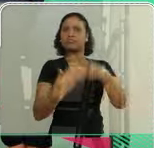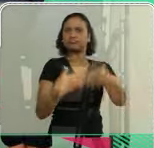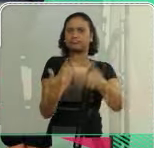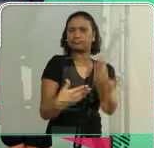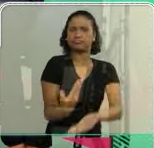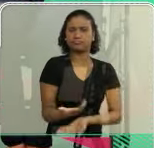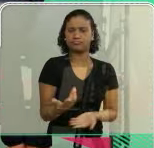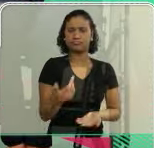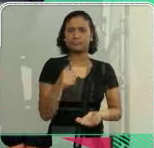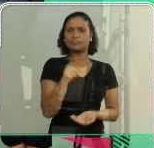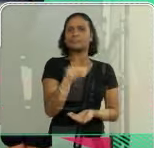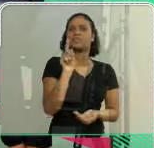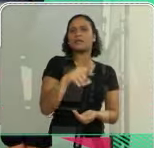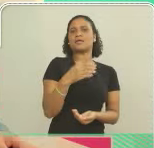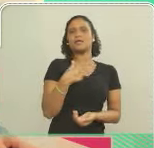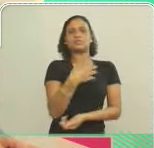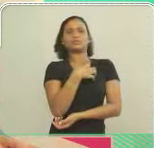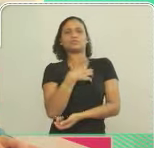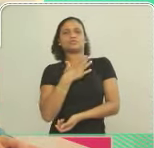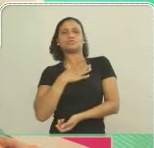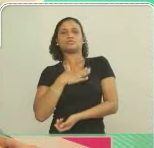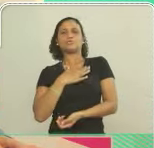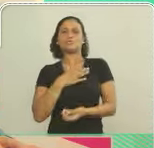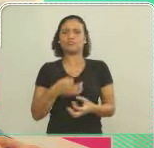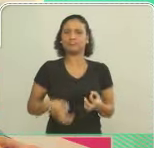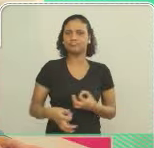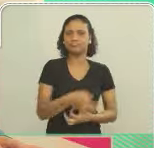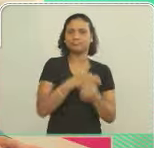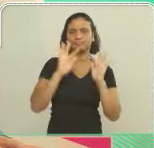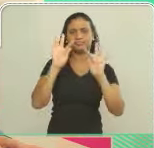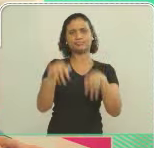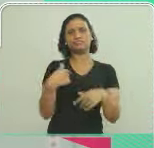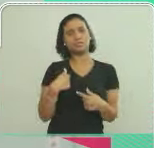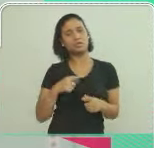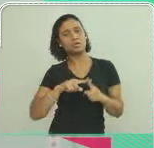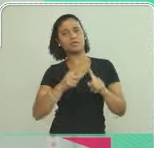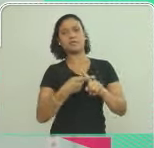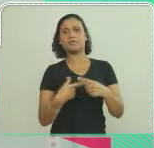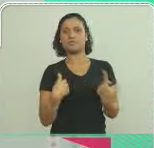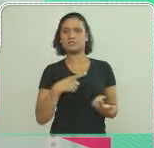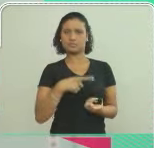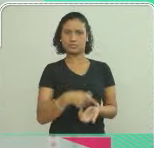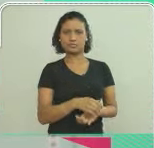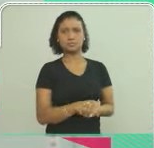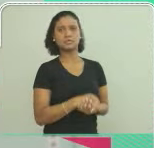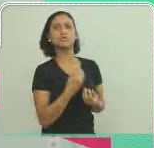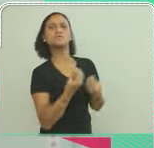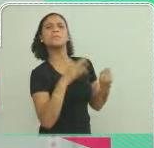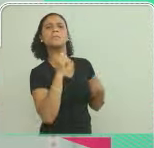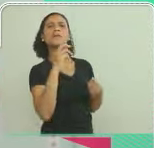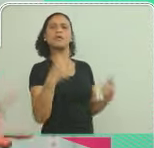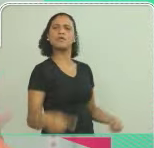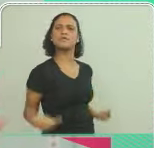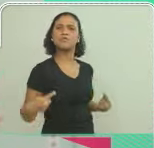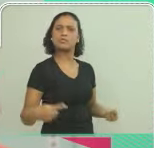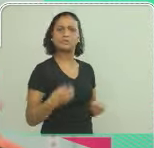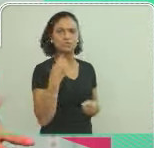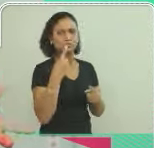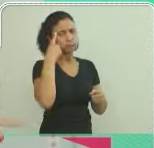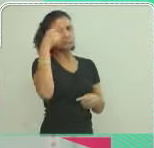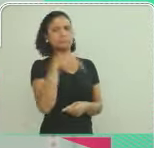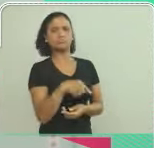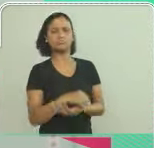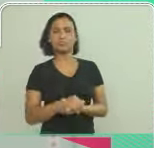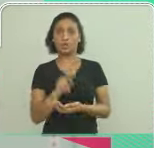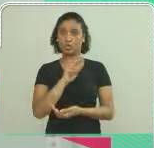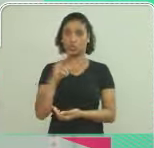Então eu tinha que engravidar. E o nome Maria de Rodas? Como surgiu a ideia? É como o nome do filho, né? Às vezes a gente já tem o nome pronto